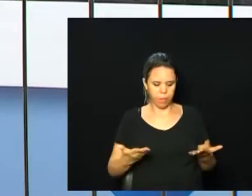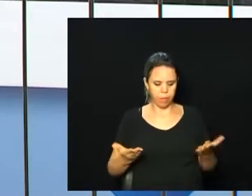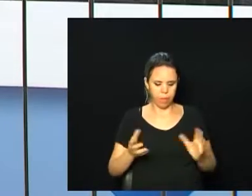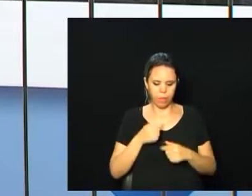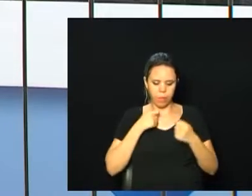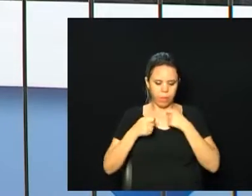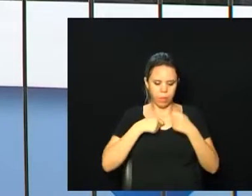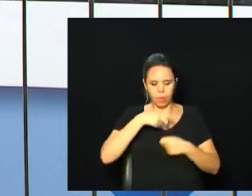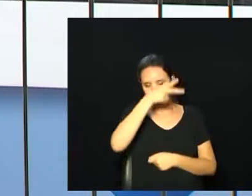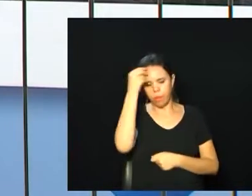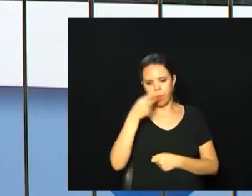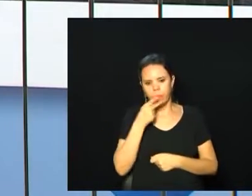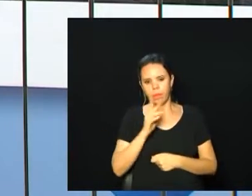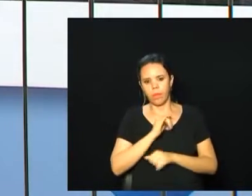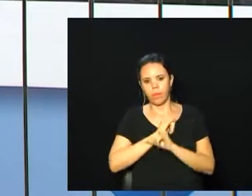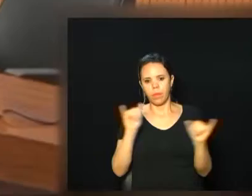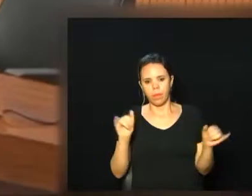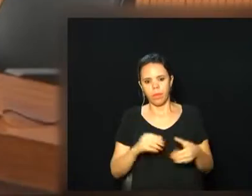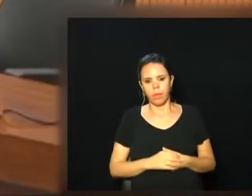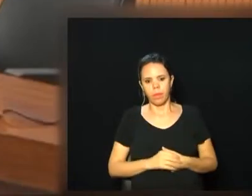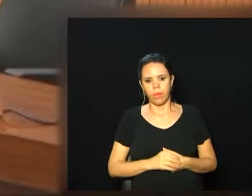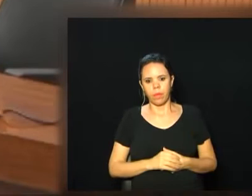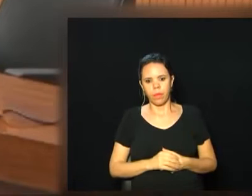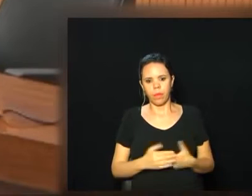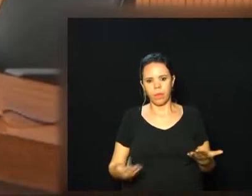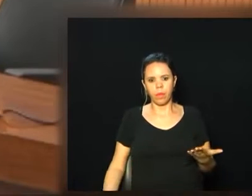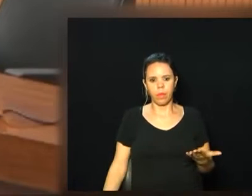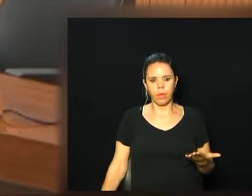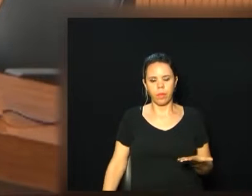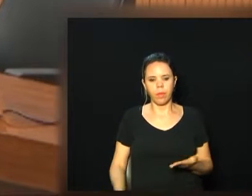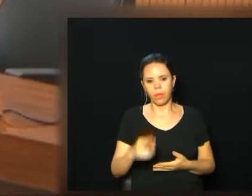coletiva do prefeito, já foi anunciado que agora começou ao